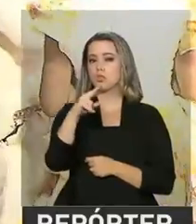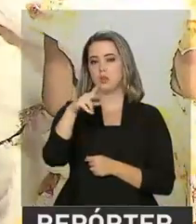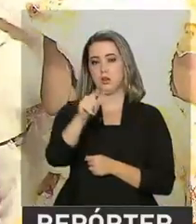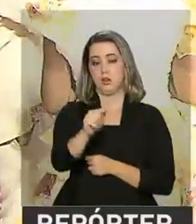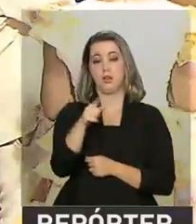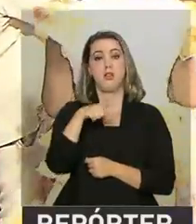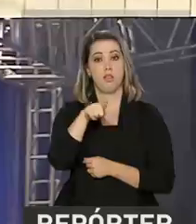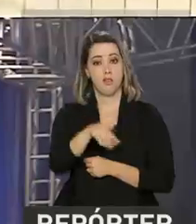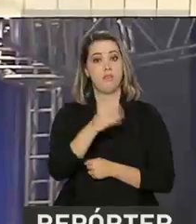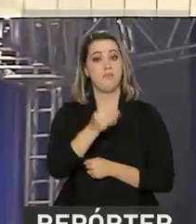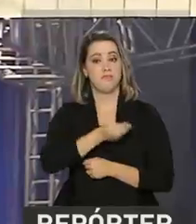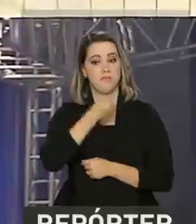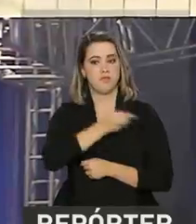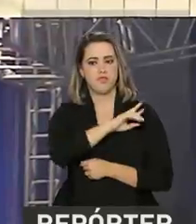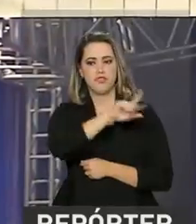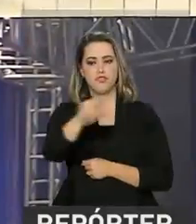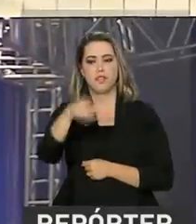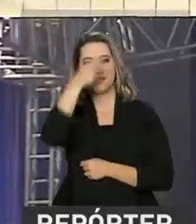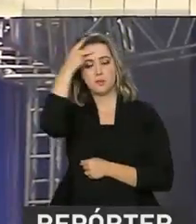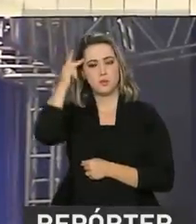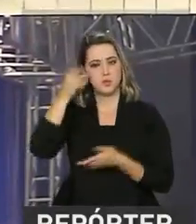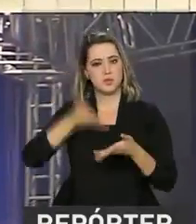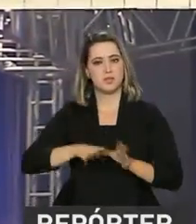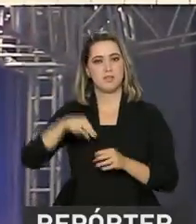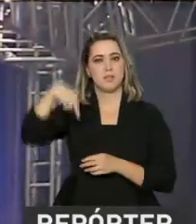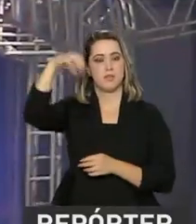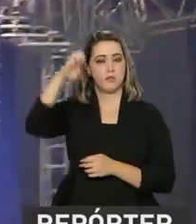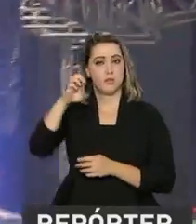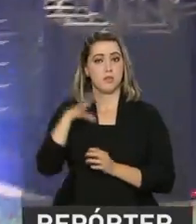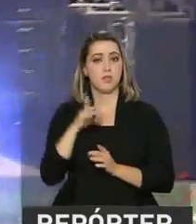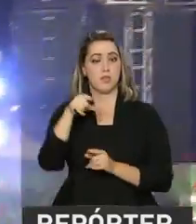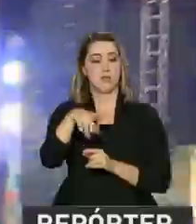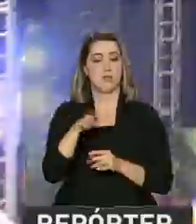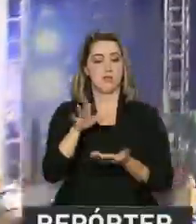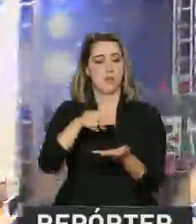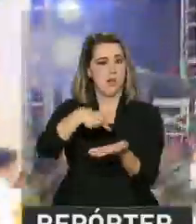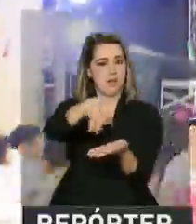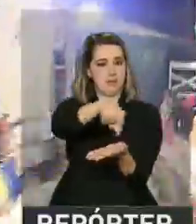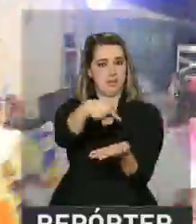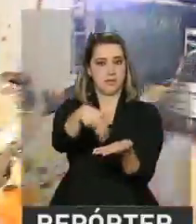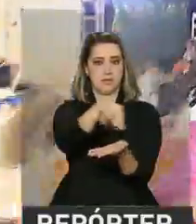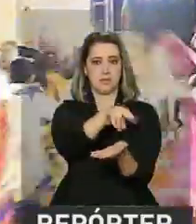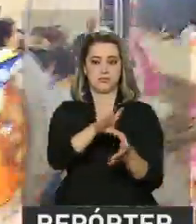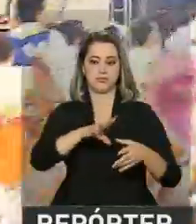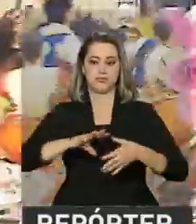se realiza o circuito de quadrilhas juninas da capital federal. Neste